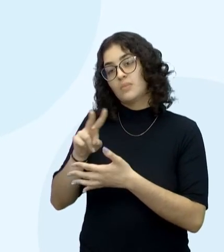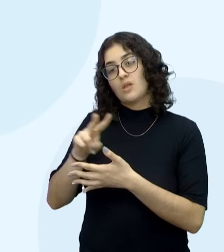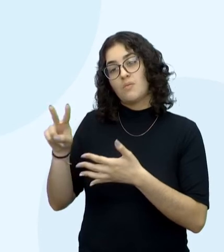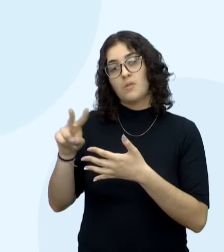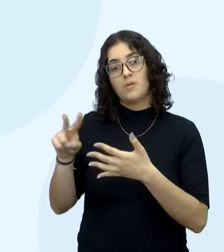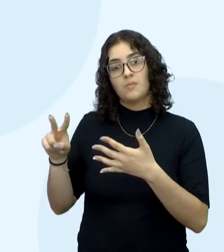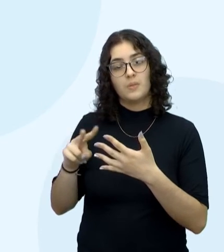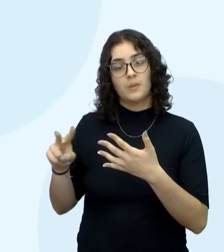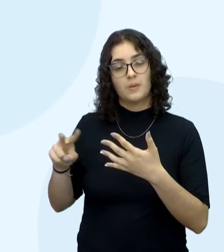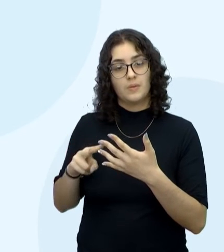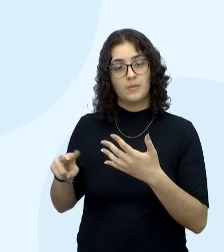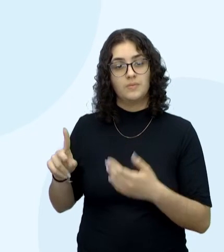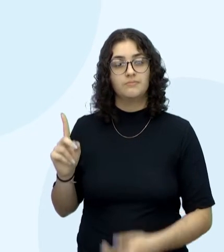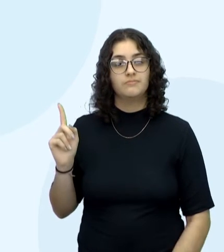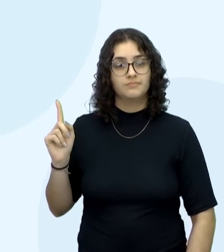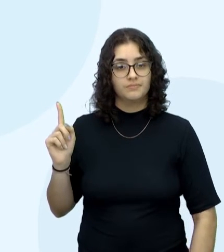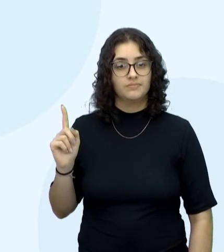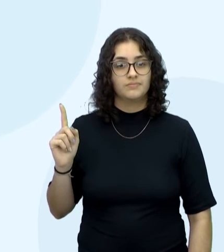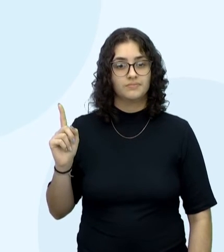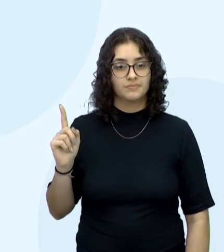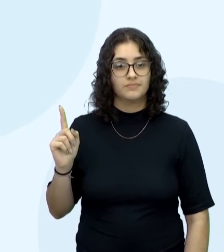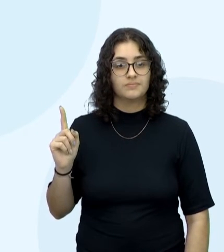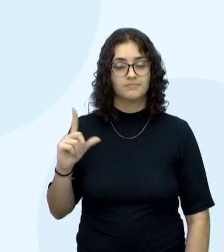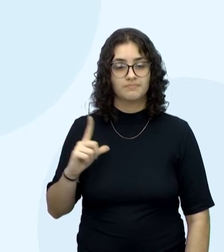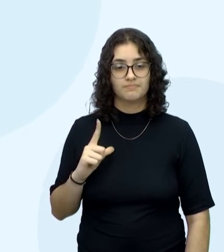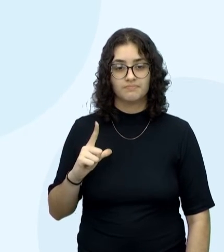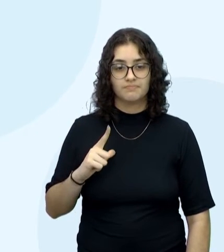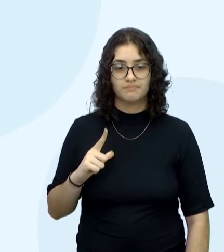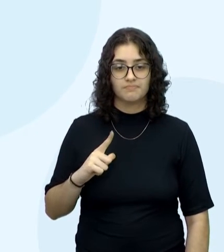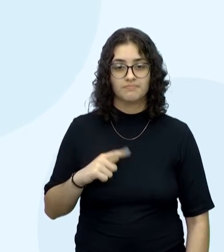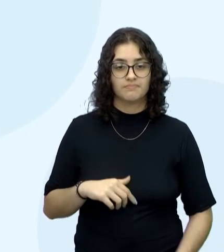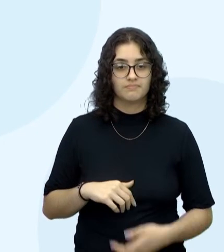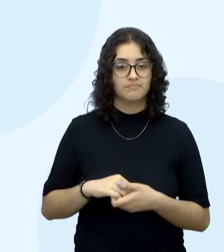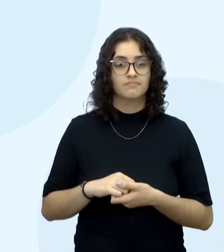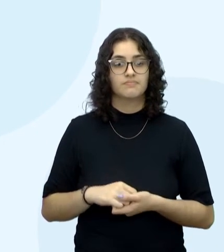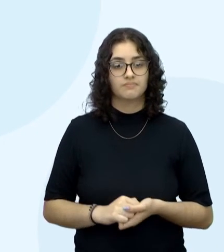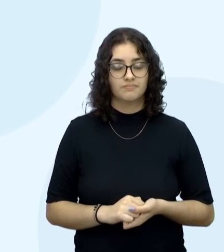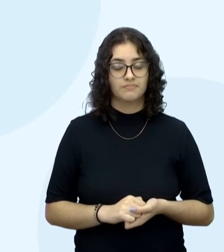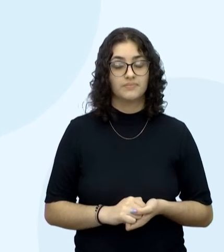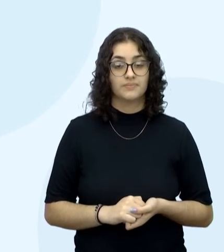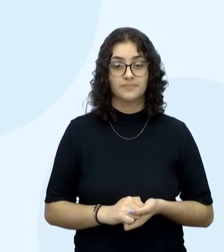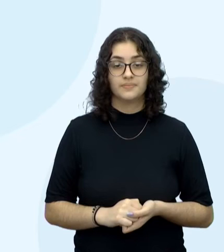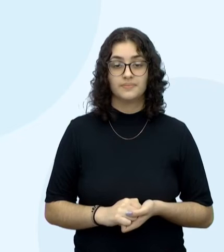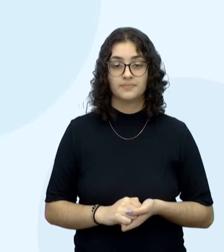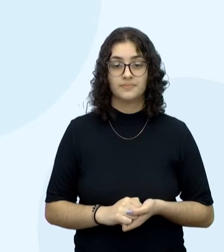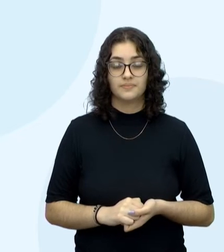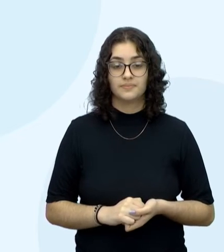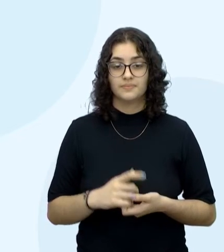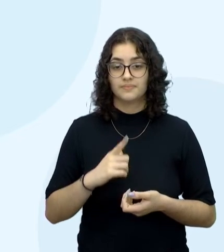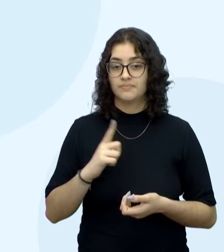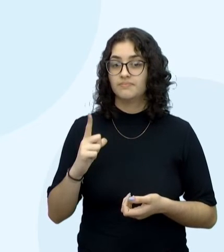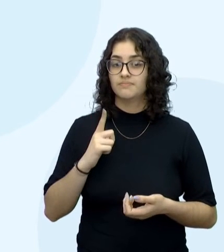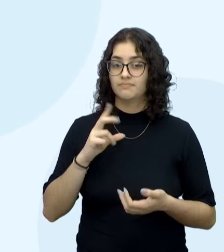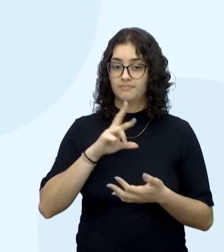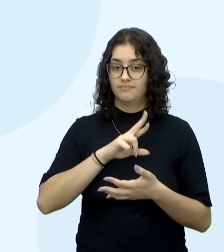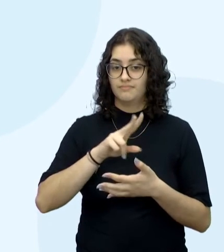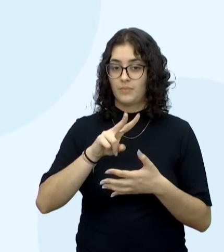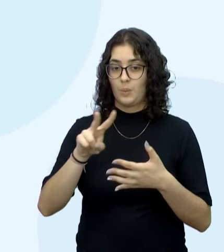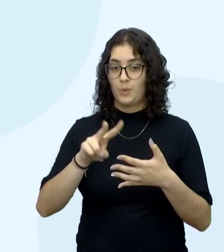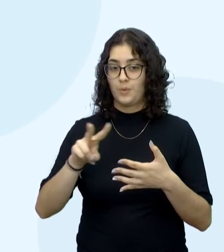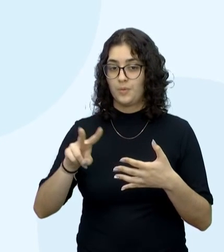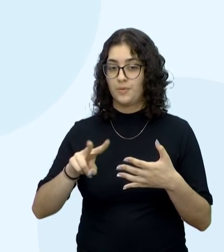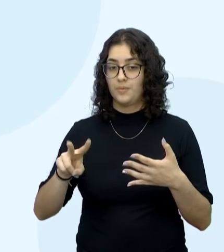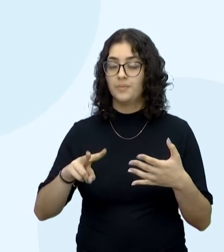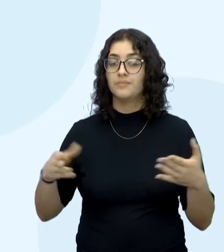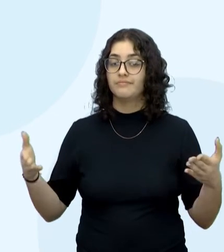são utilizados nas indústrias de petróleo, têxtil, metais pesados, fármacos e pesticidas. Atualmente